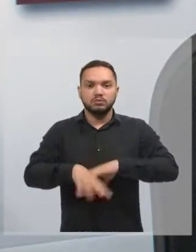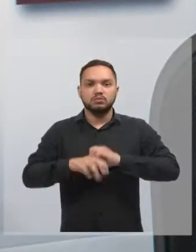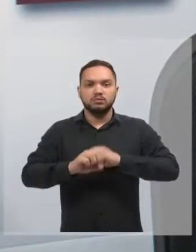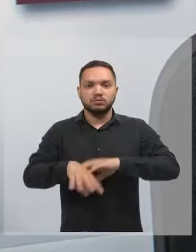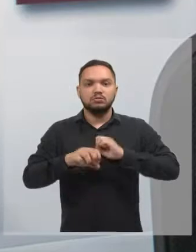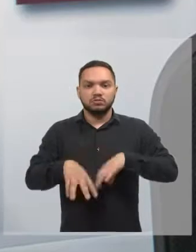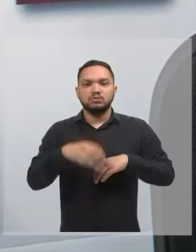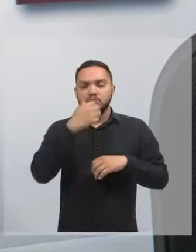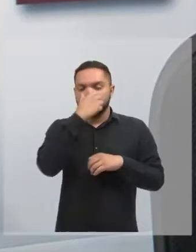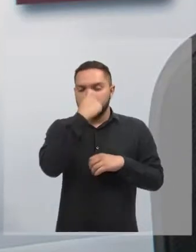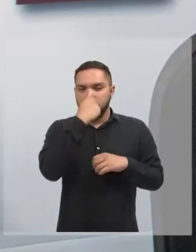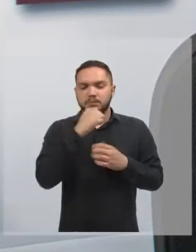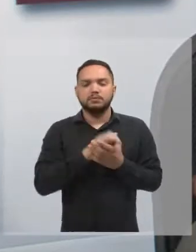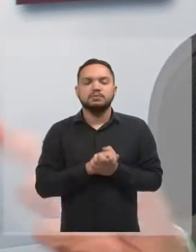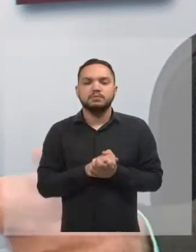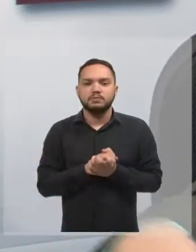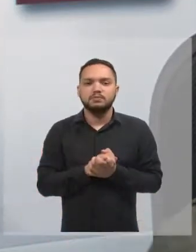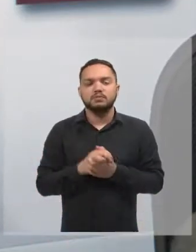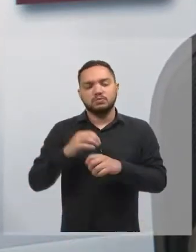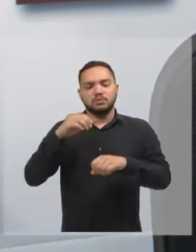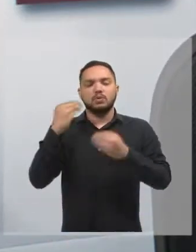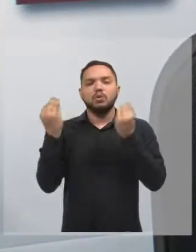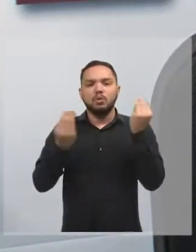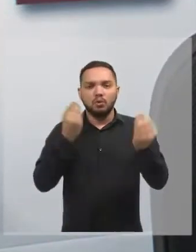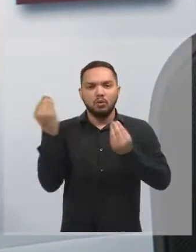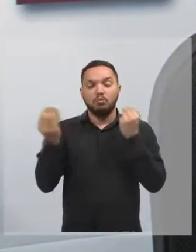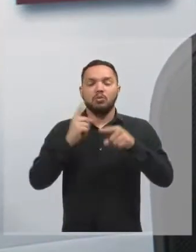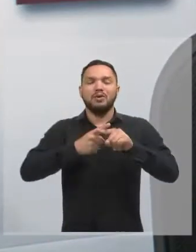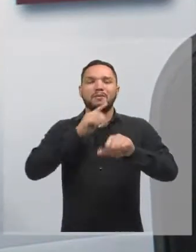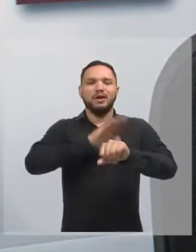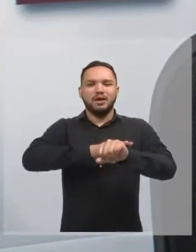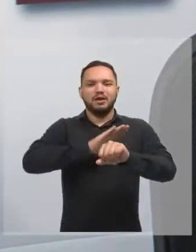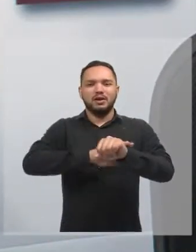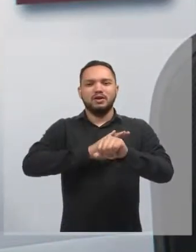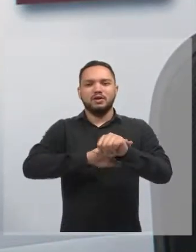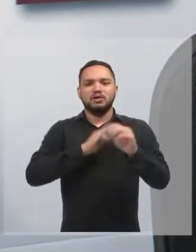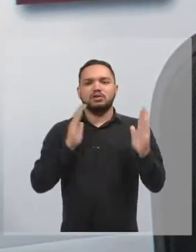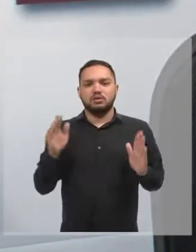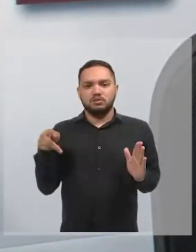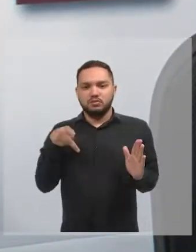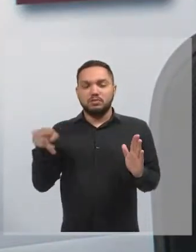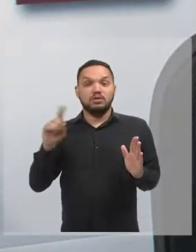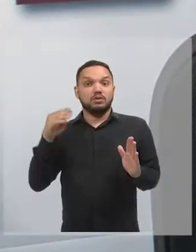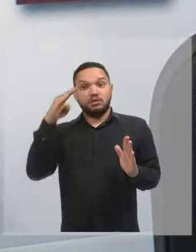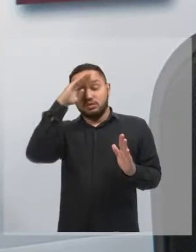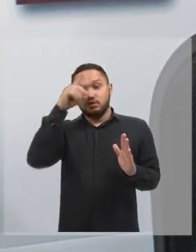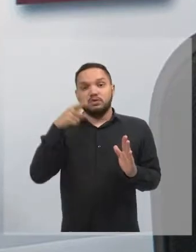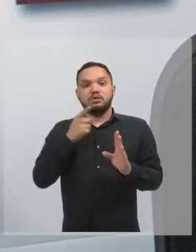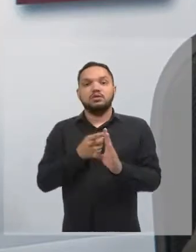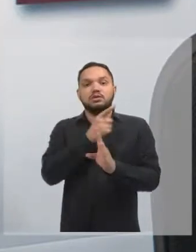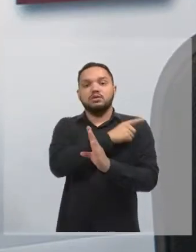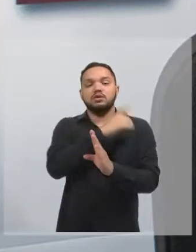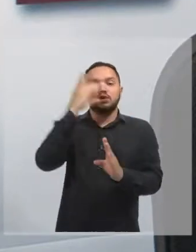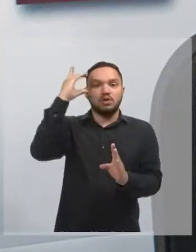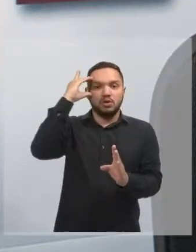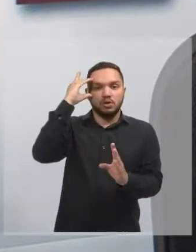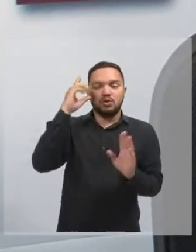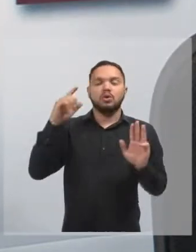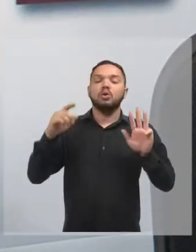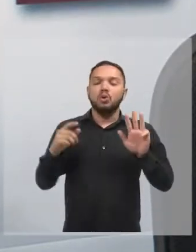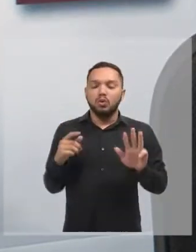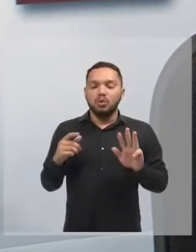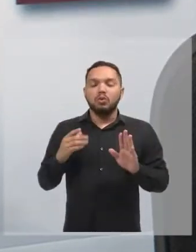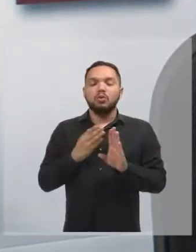foi ideologizada. Estou falando do período do Jair Messias Bolsonaro, não. No período de Dilma